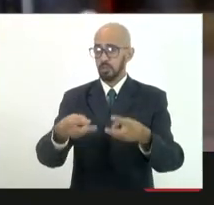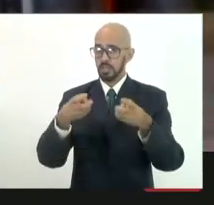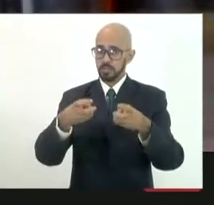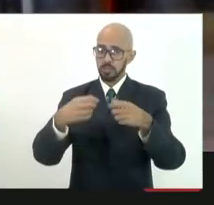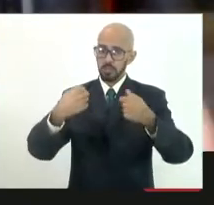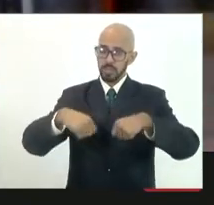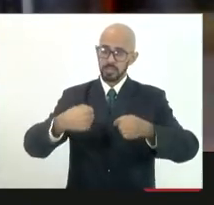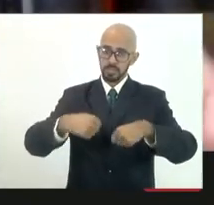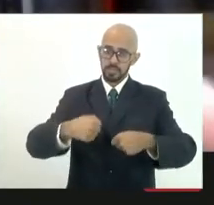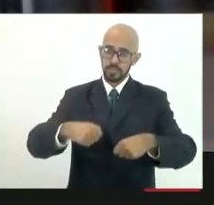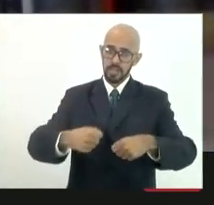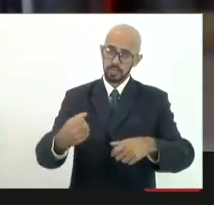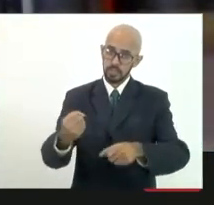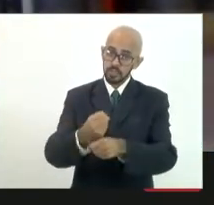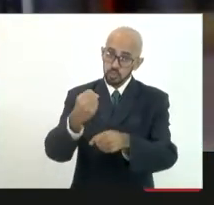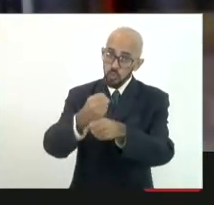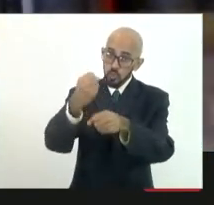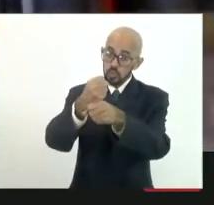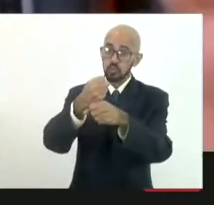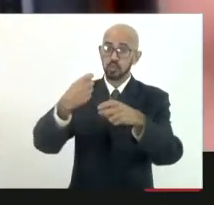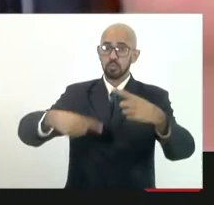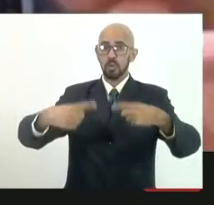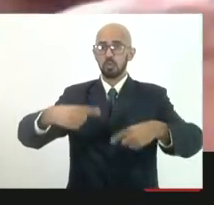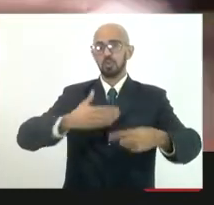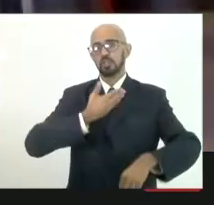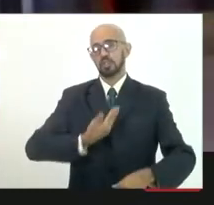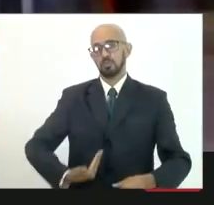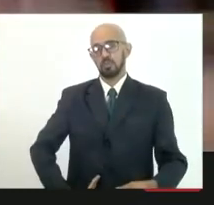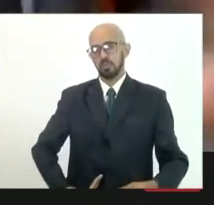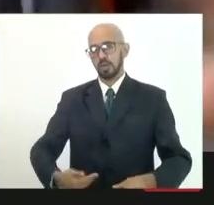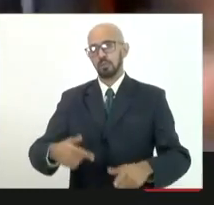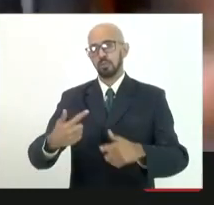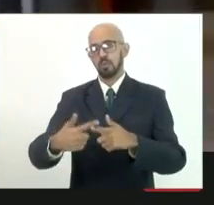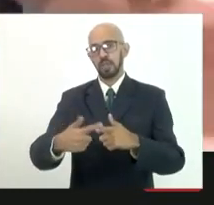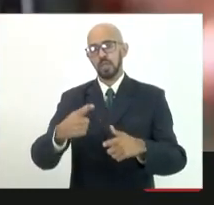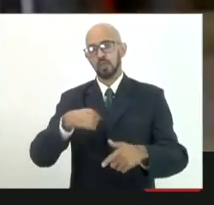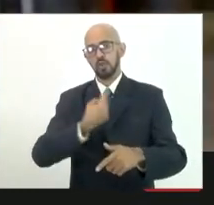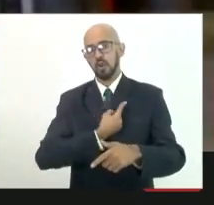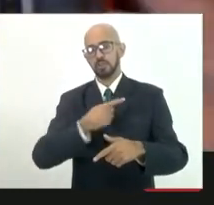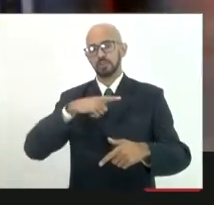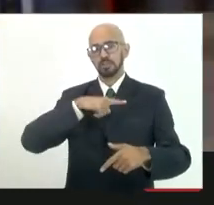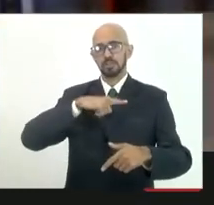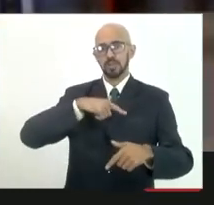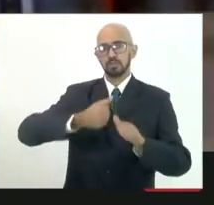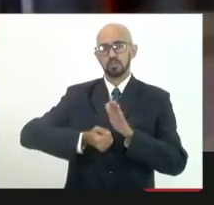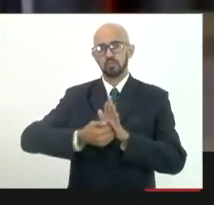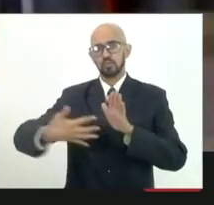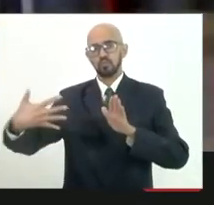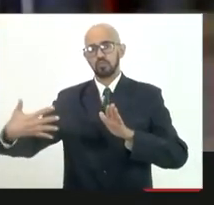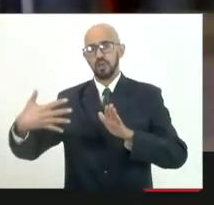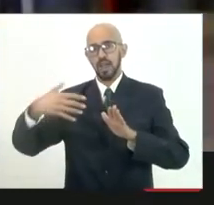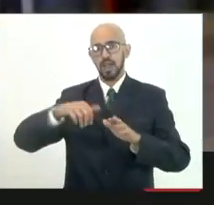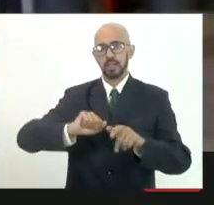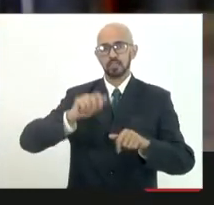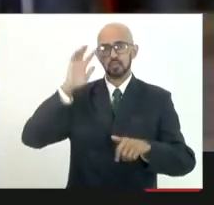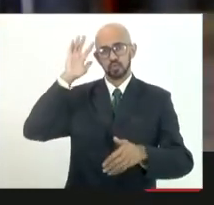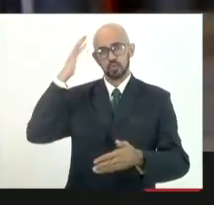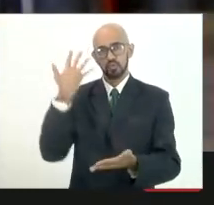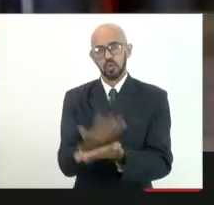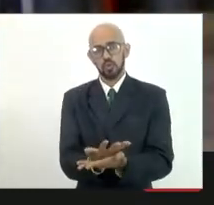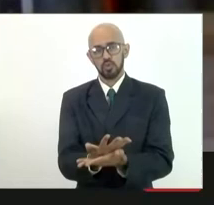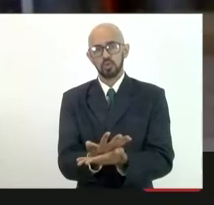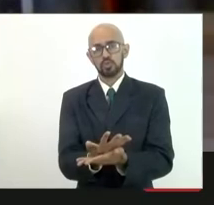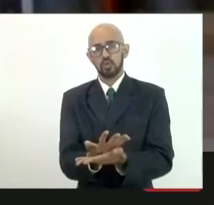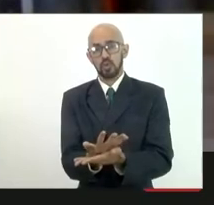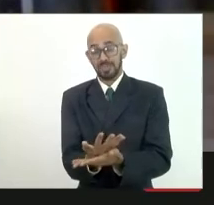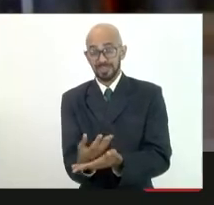construir isso enquanto política, porque a gente tem as medidas, várias políticas, de alguma forma,